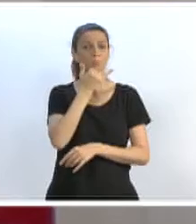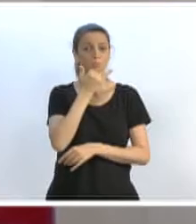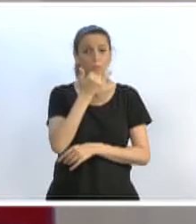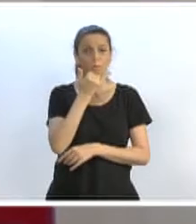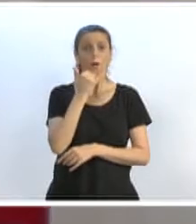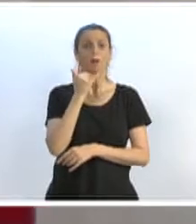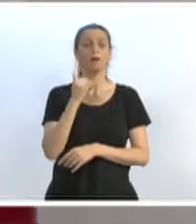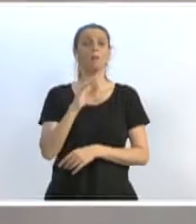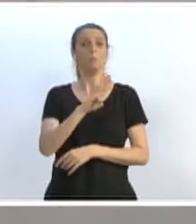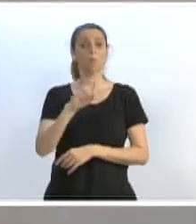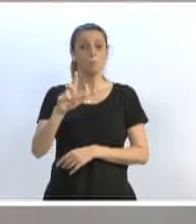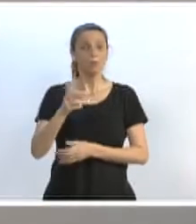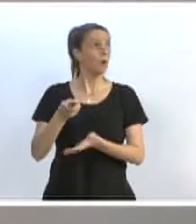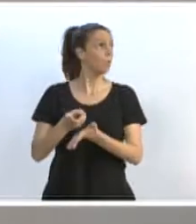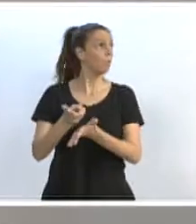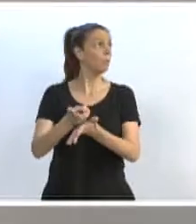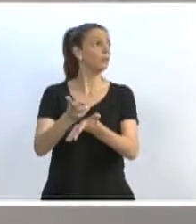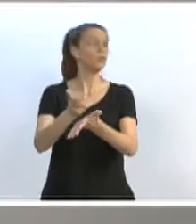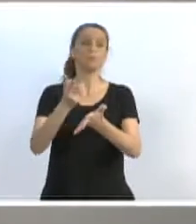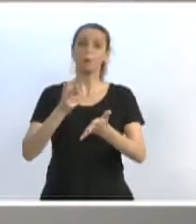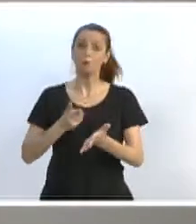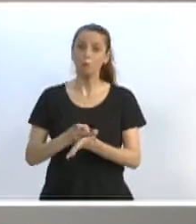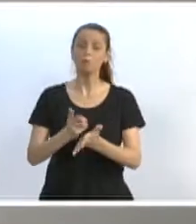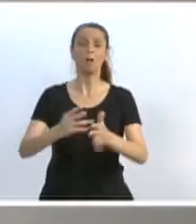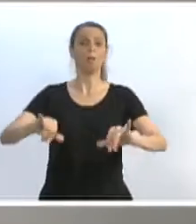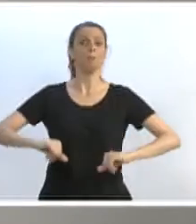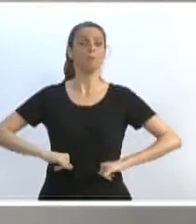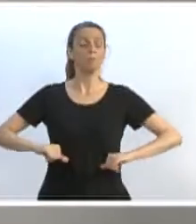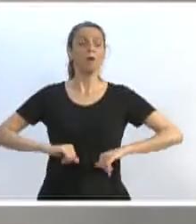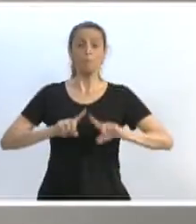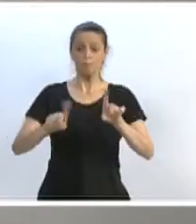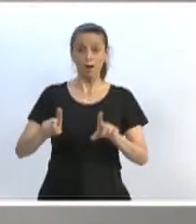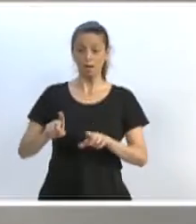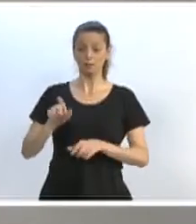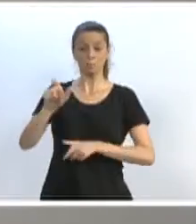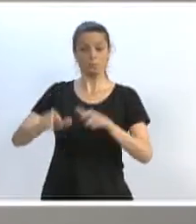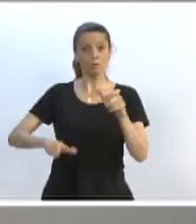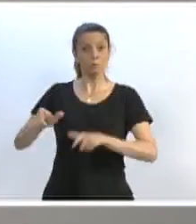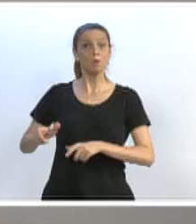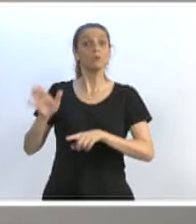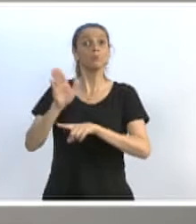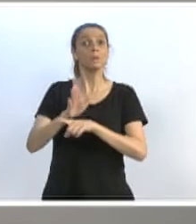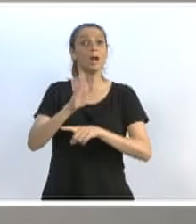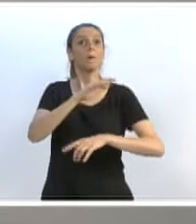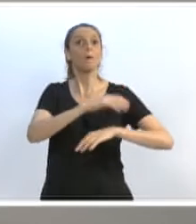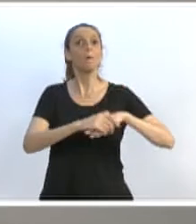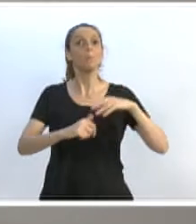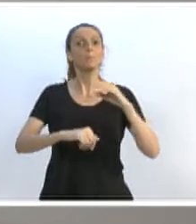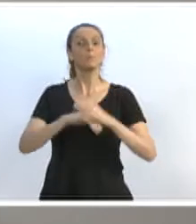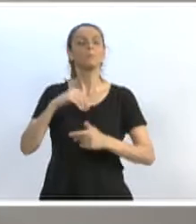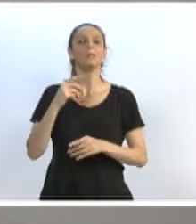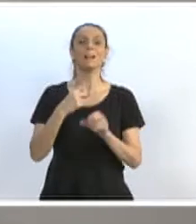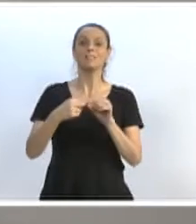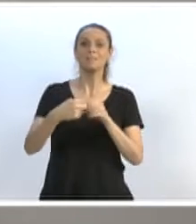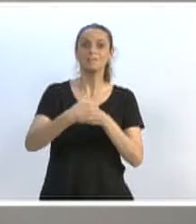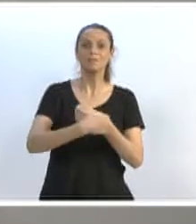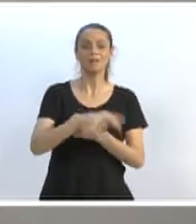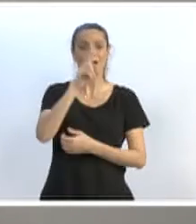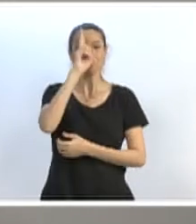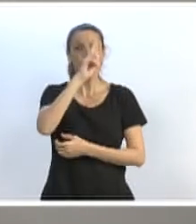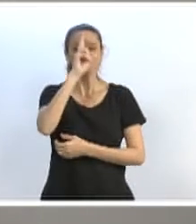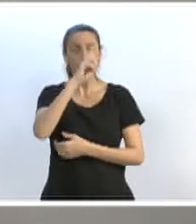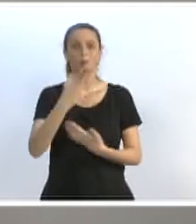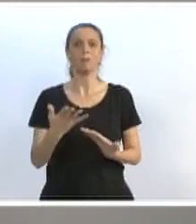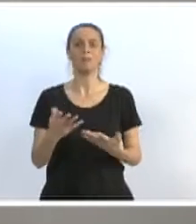com isso? Até quando o povo que ajudou a construir a história dessa cidade tem que sofrer pela